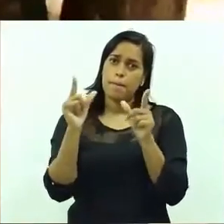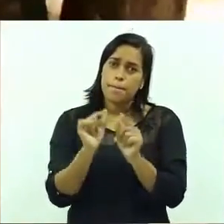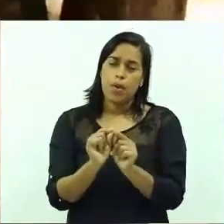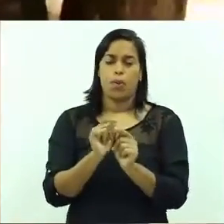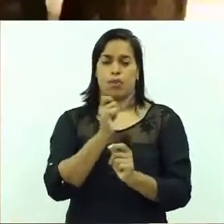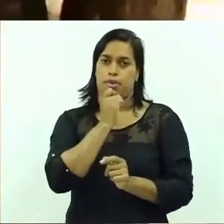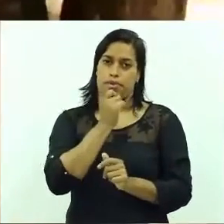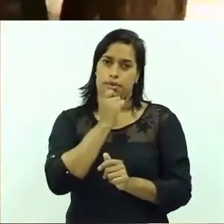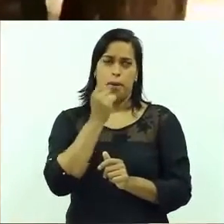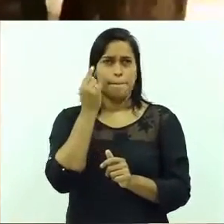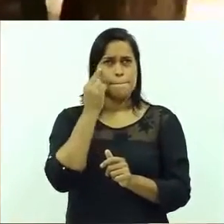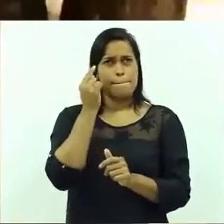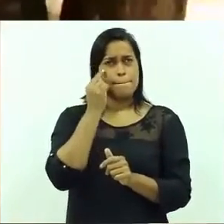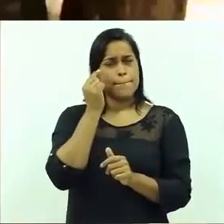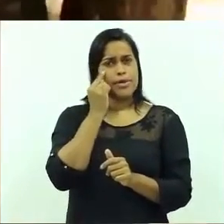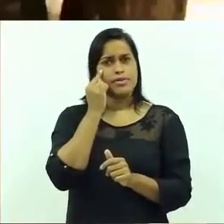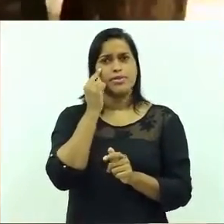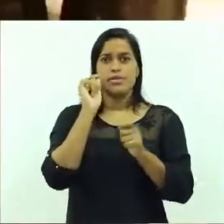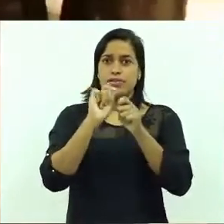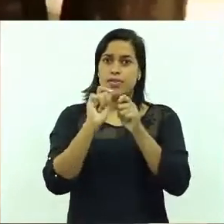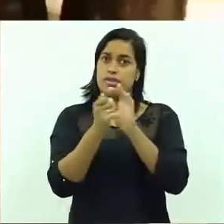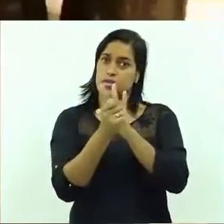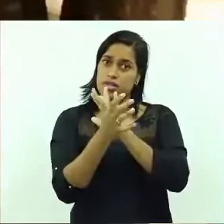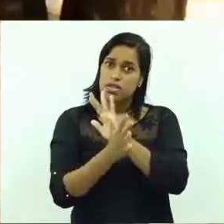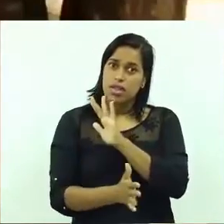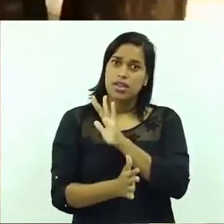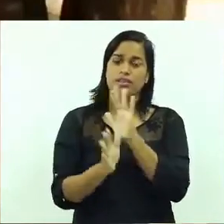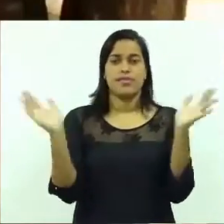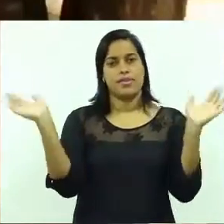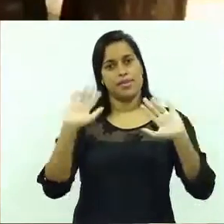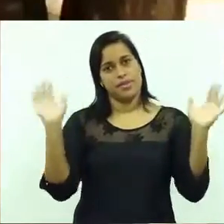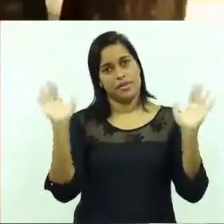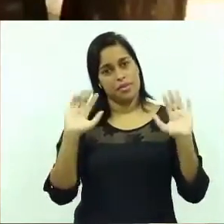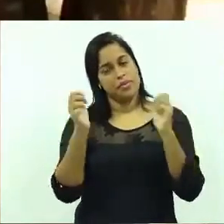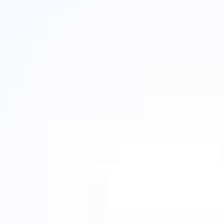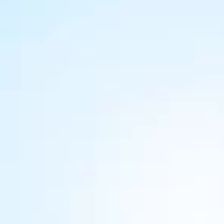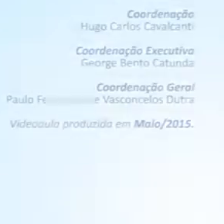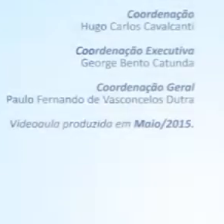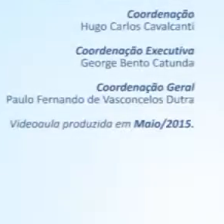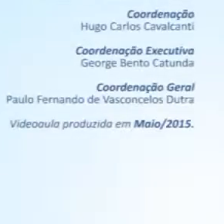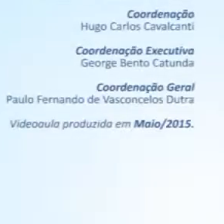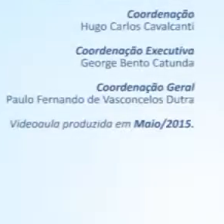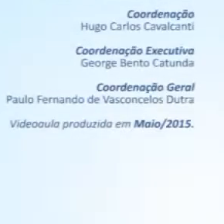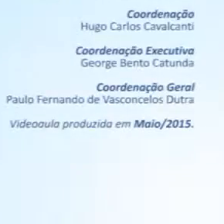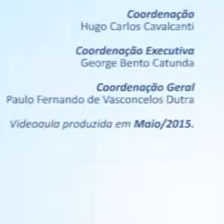Pensem nisso, façam as atividades e até a próxima. Tchau, um abraço, fui.